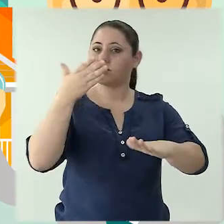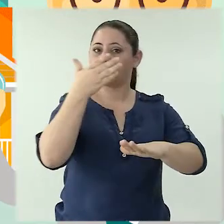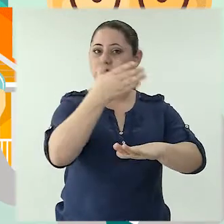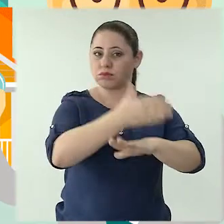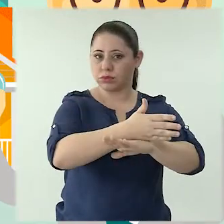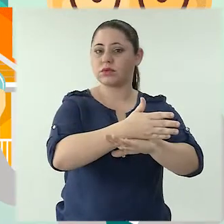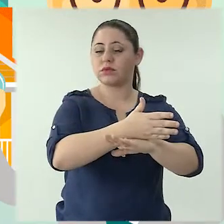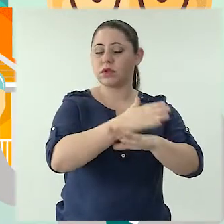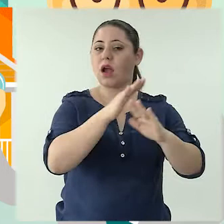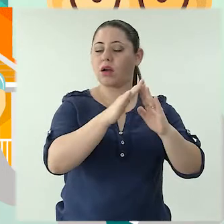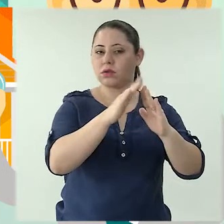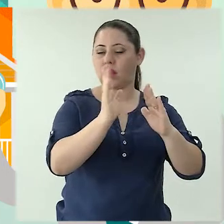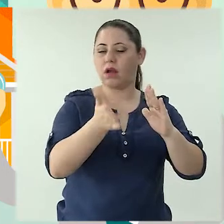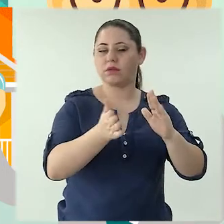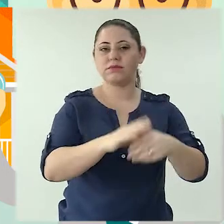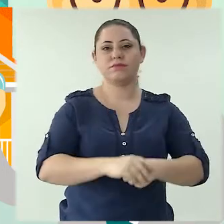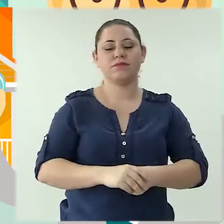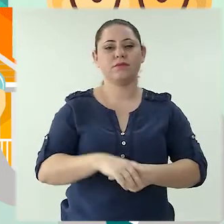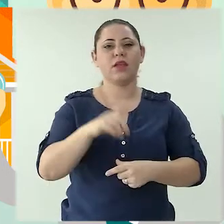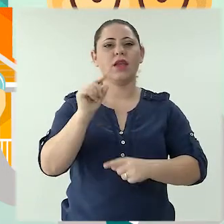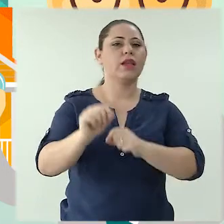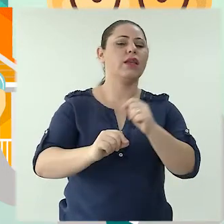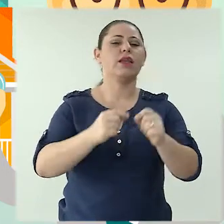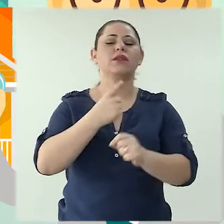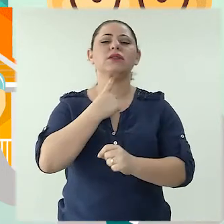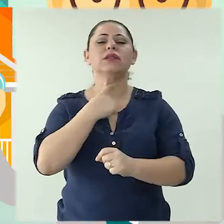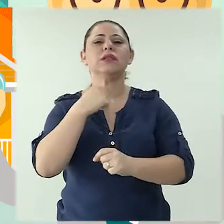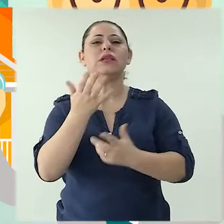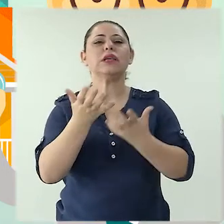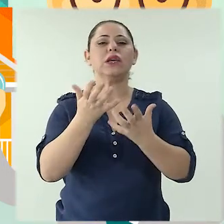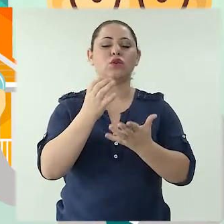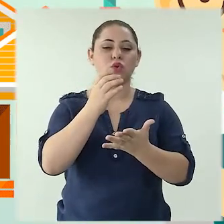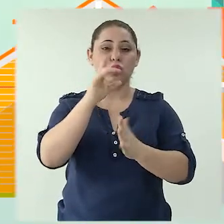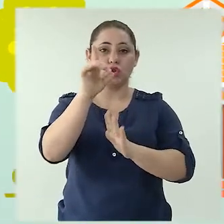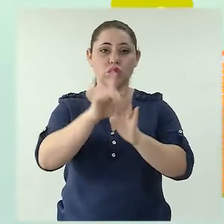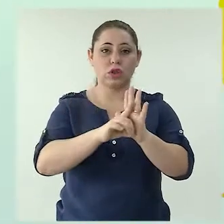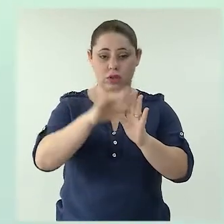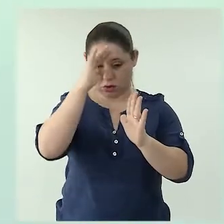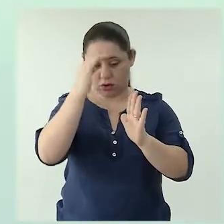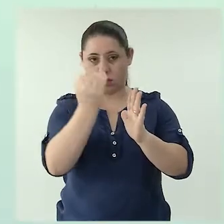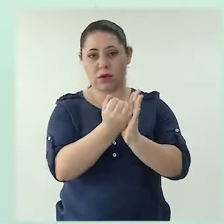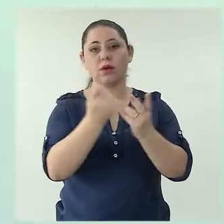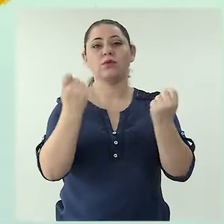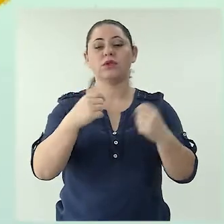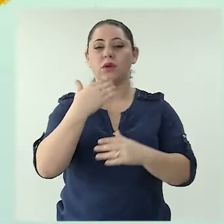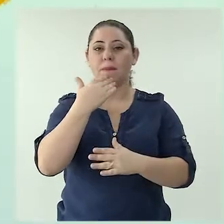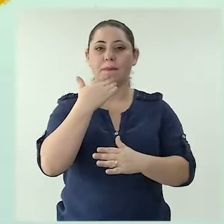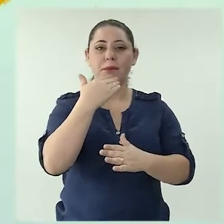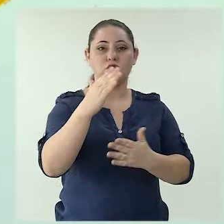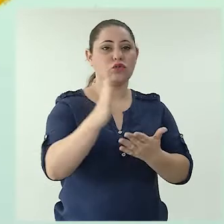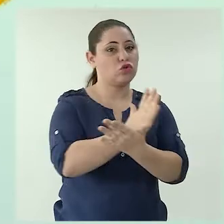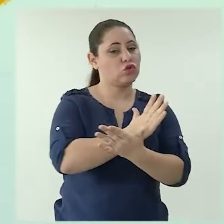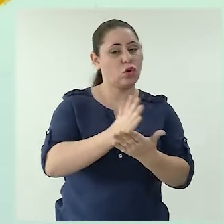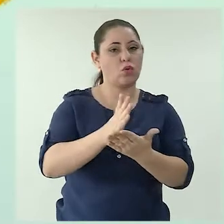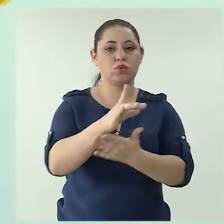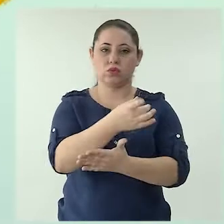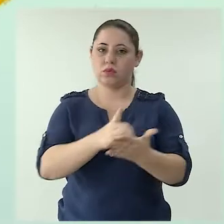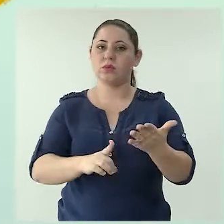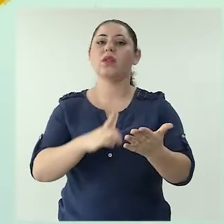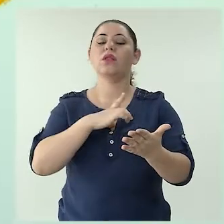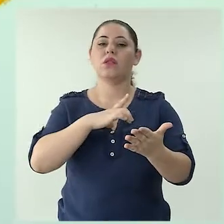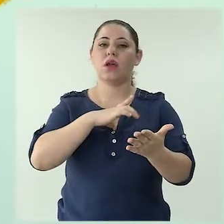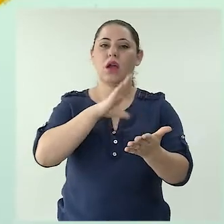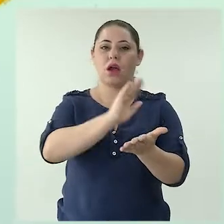de registro de imóveis. Para isso, quem deseja ter reconhecido esse direito deve instruir o pedido de alguns